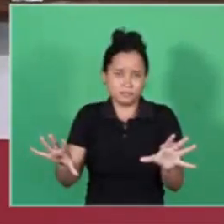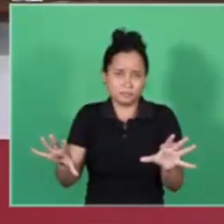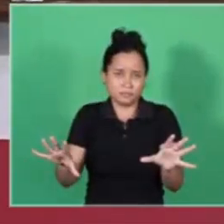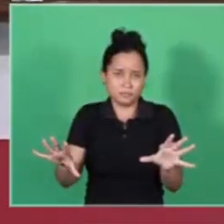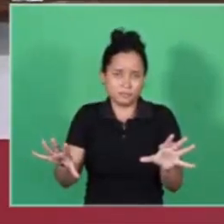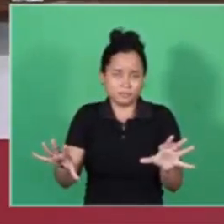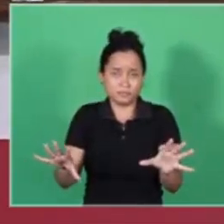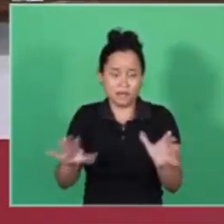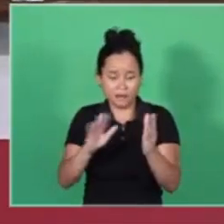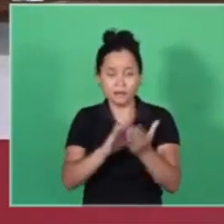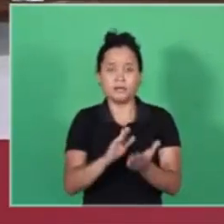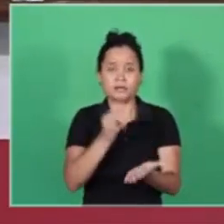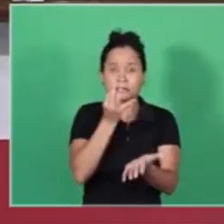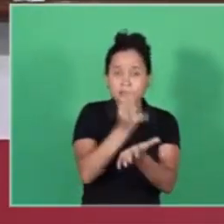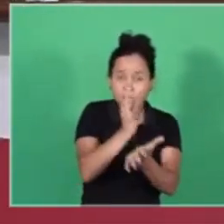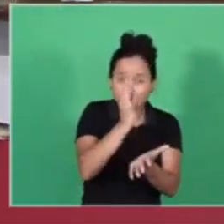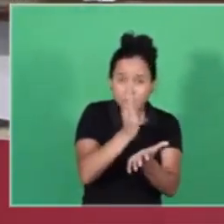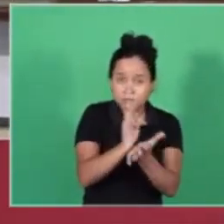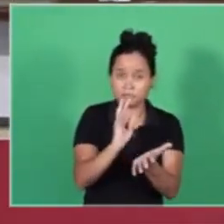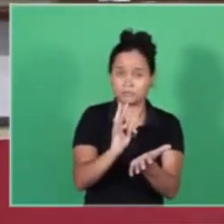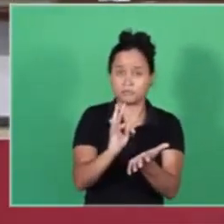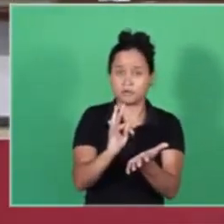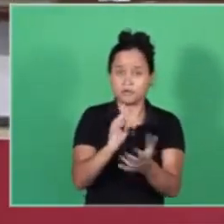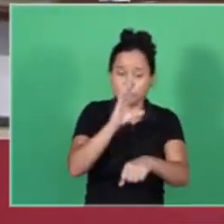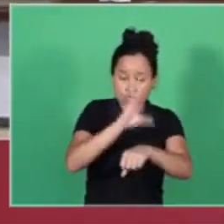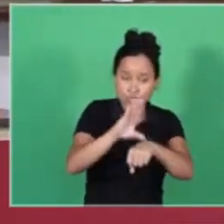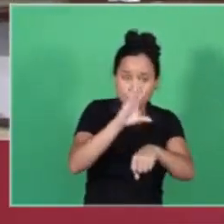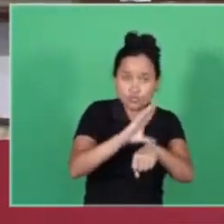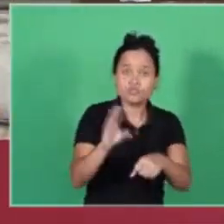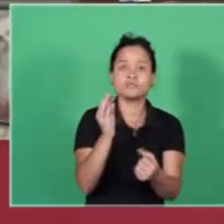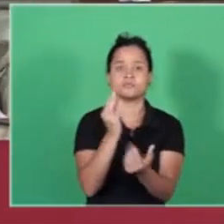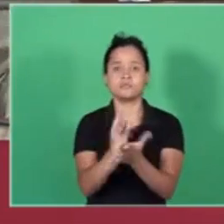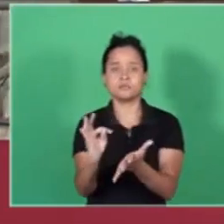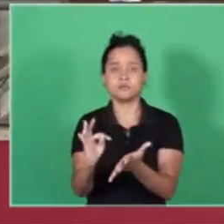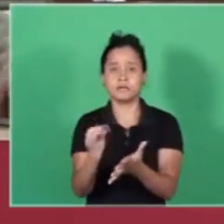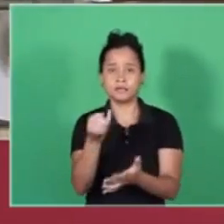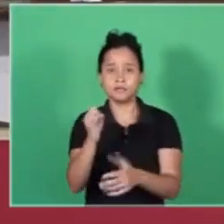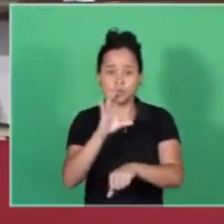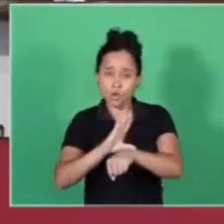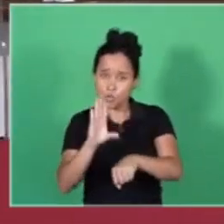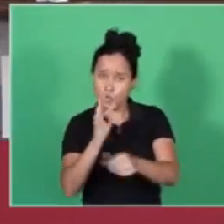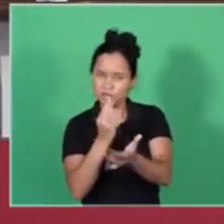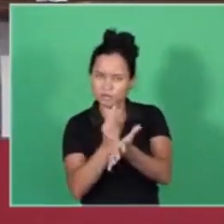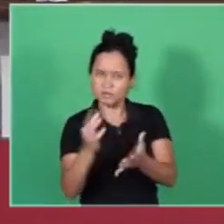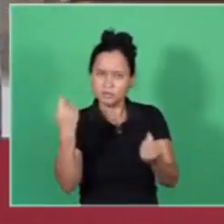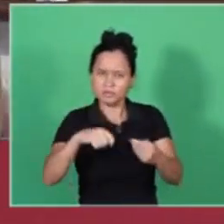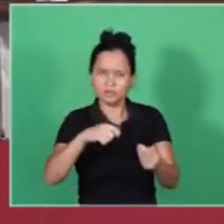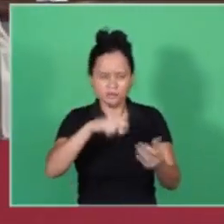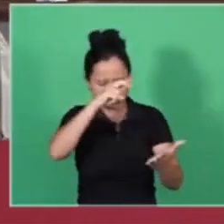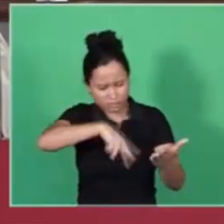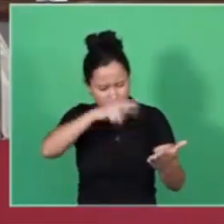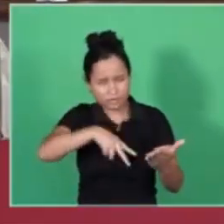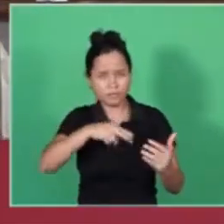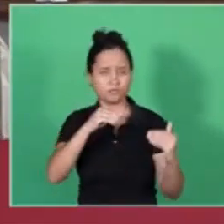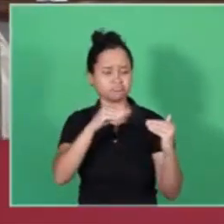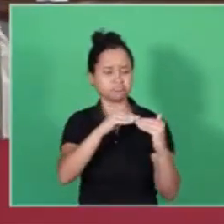dá aula para todo teólogo que faz curso de teologia, tem que ler aqueles troços deles, para concordar com eles.